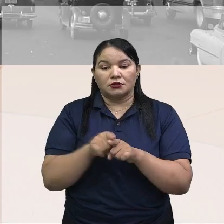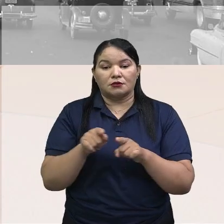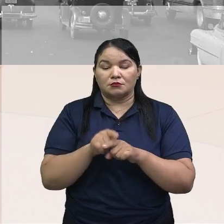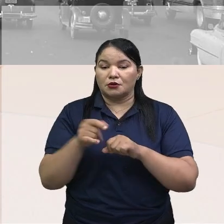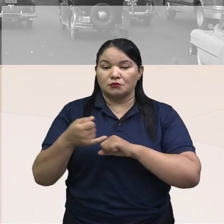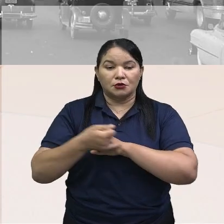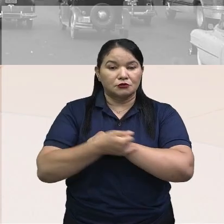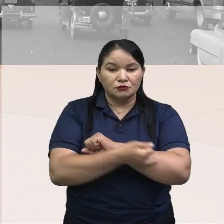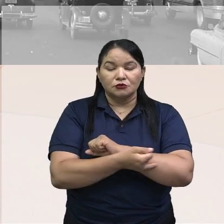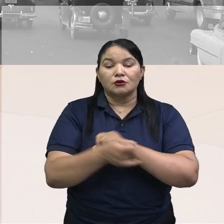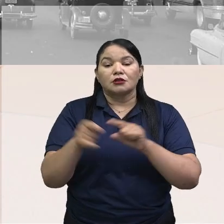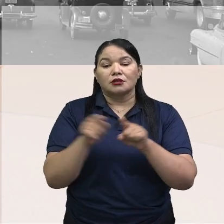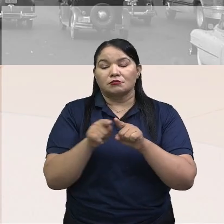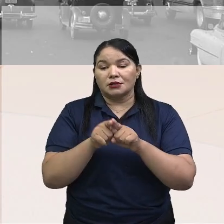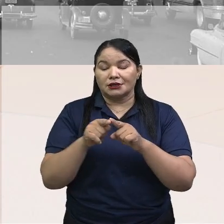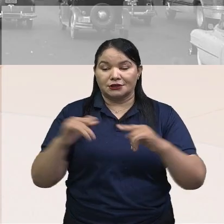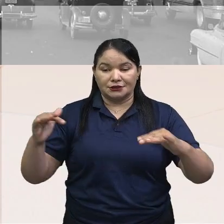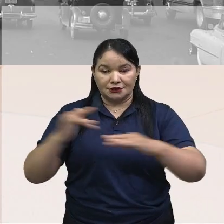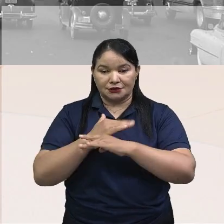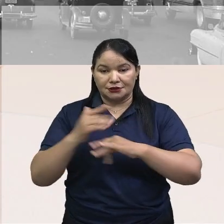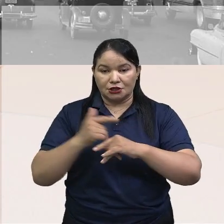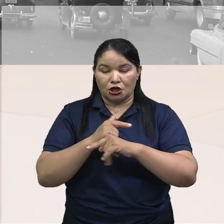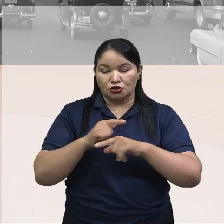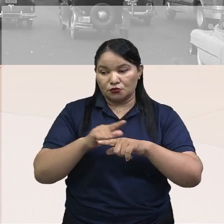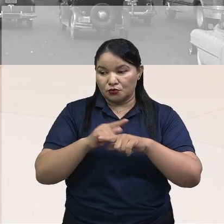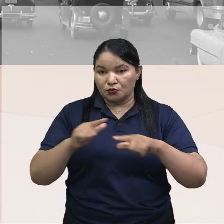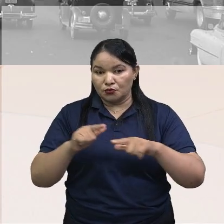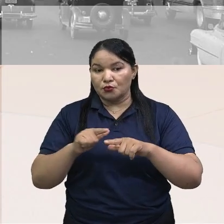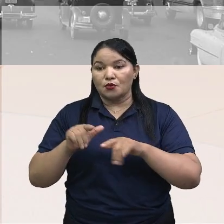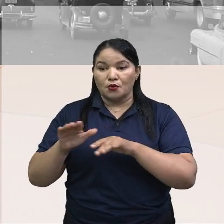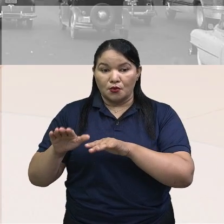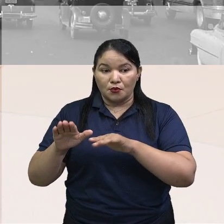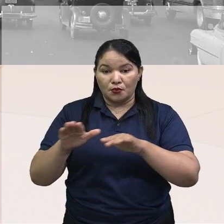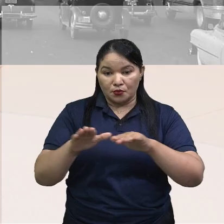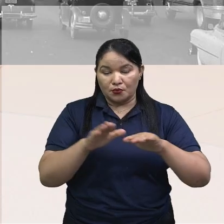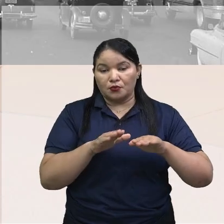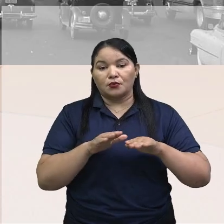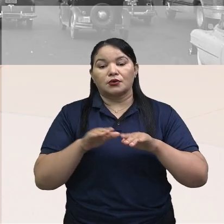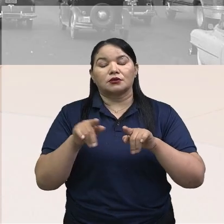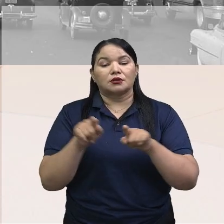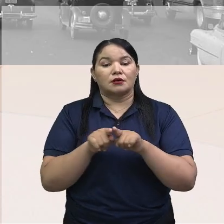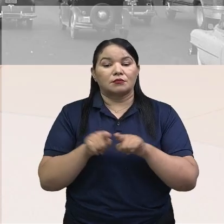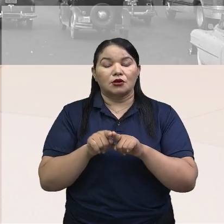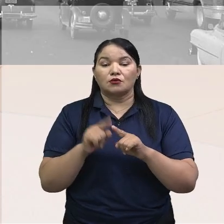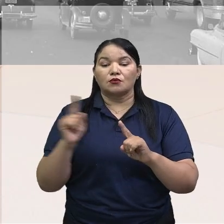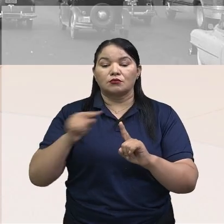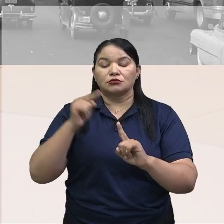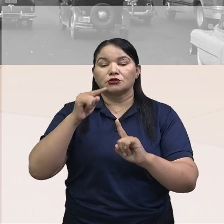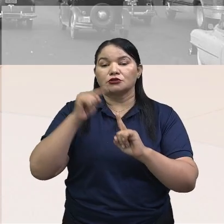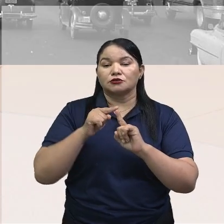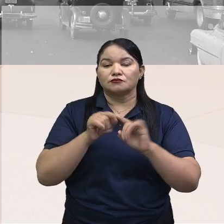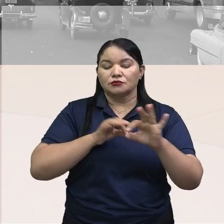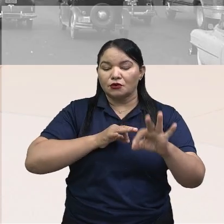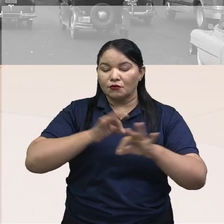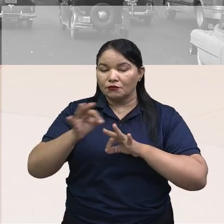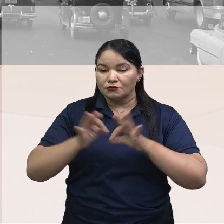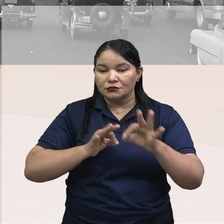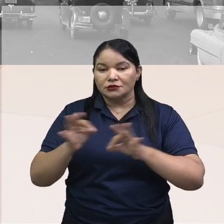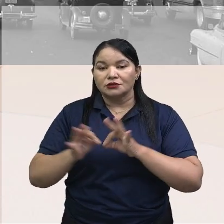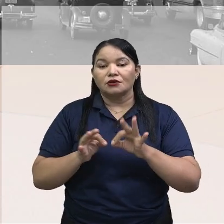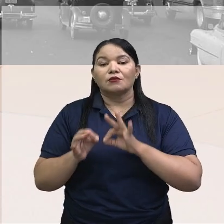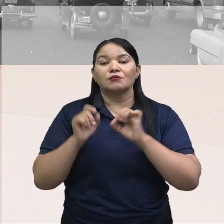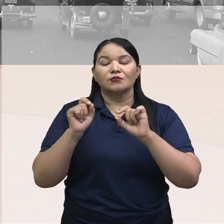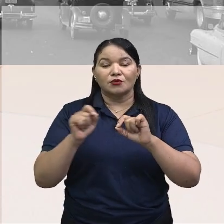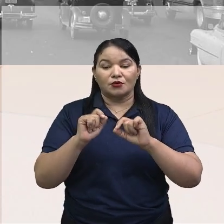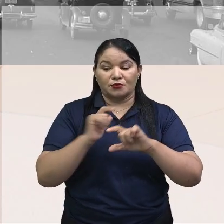infraestrutura dessas grandes cidades brasileiras, né? Isso tudo vai ter como objetivo a preparação para a